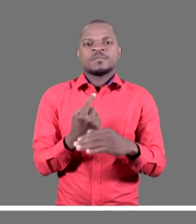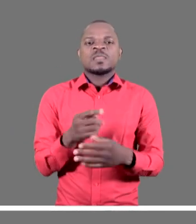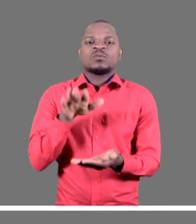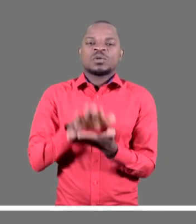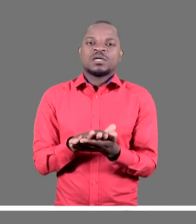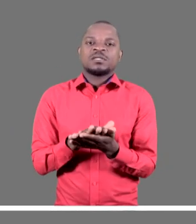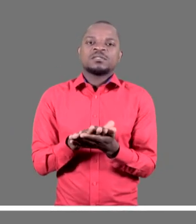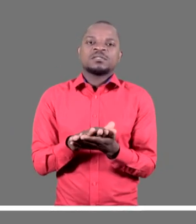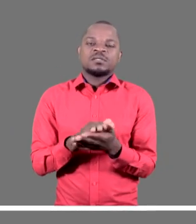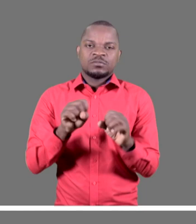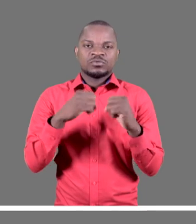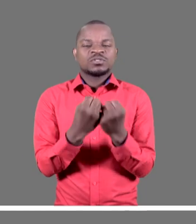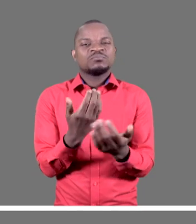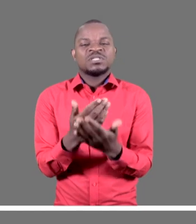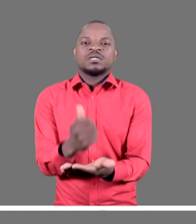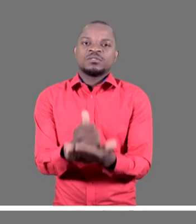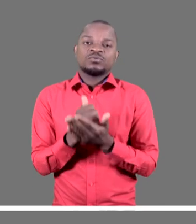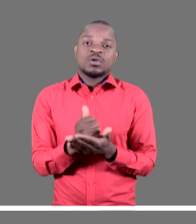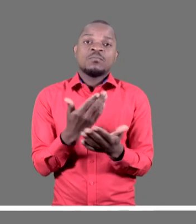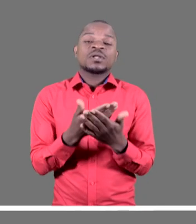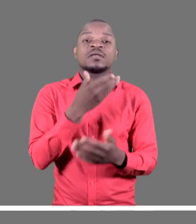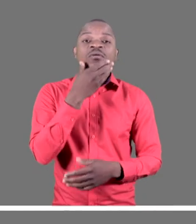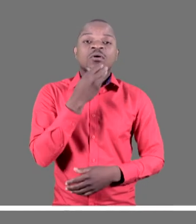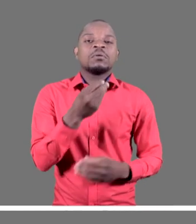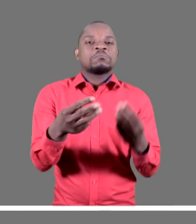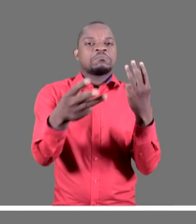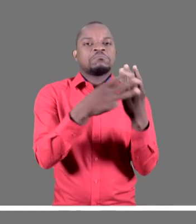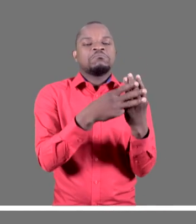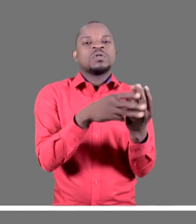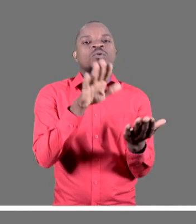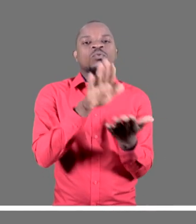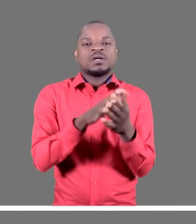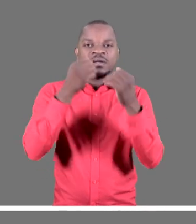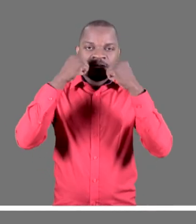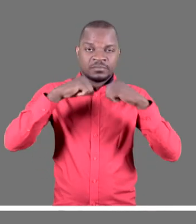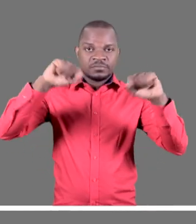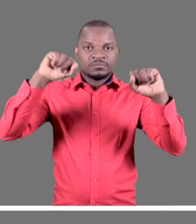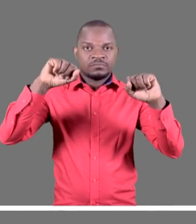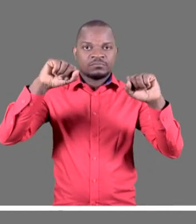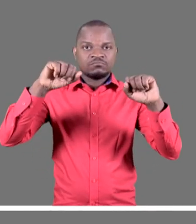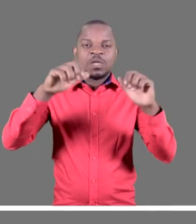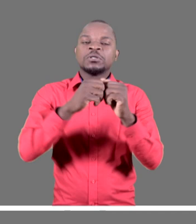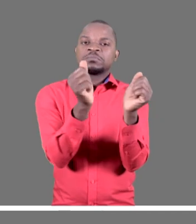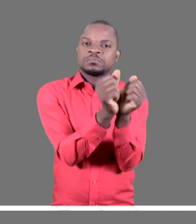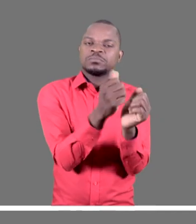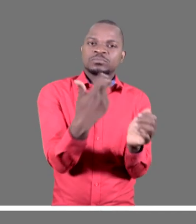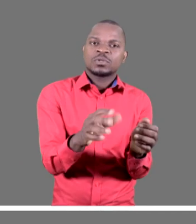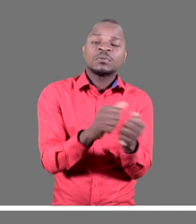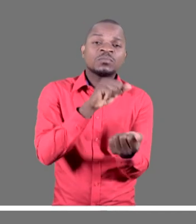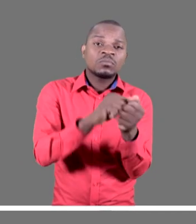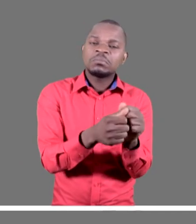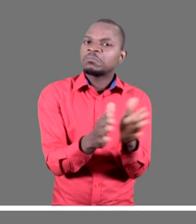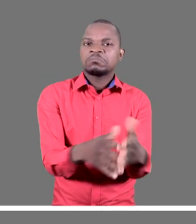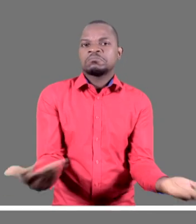jovem está na cadeia da bachaba, detido injustamente, pelo simples facto de estar a namorar com uma jovem que é surda,